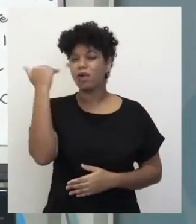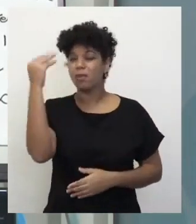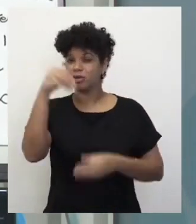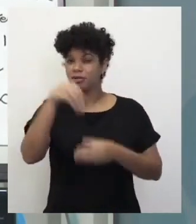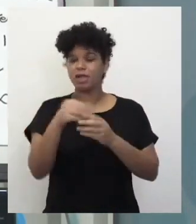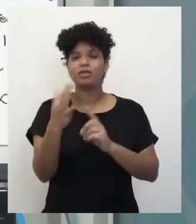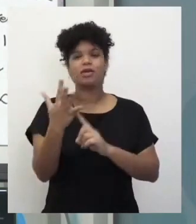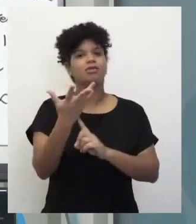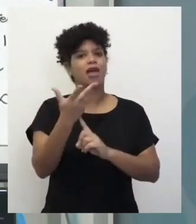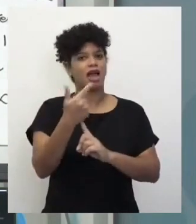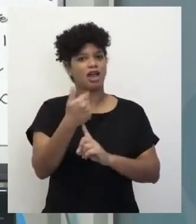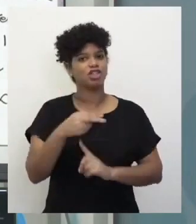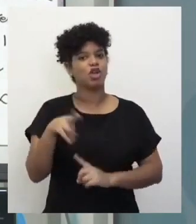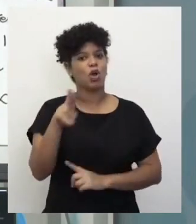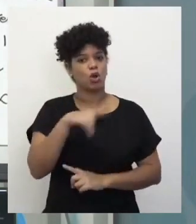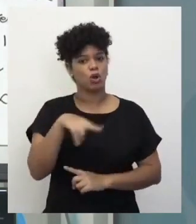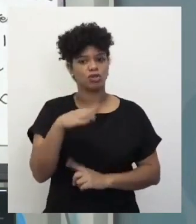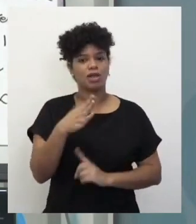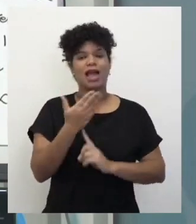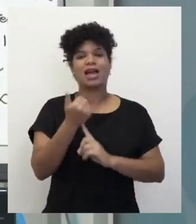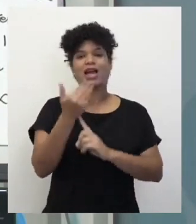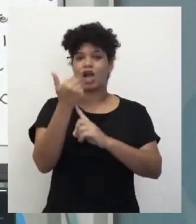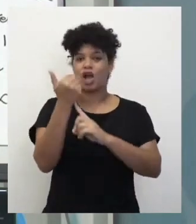muita propriedade, né? Uma destas